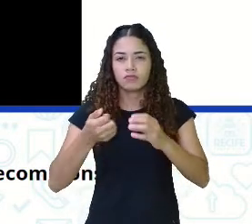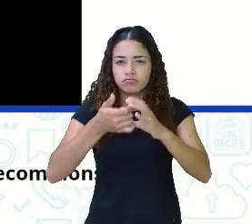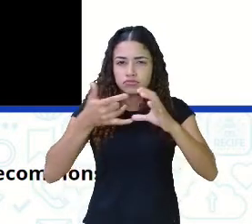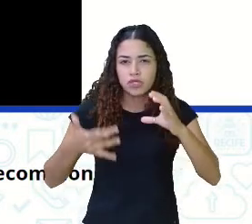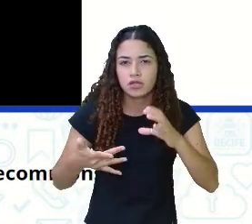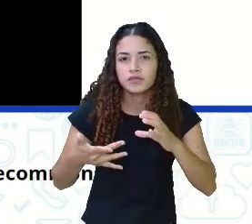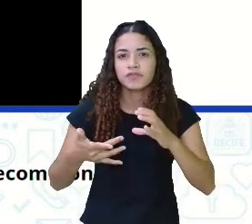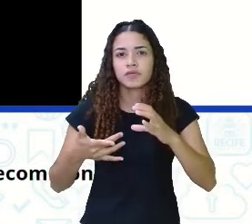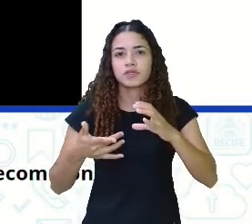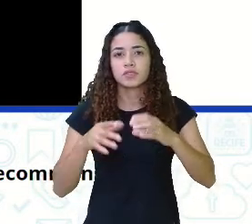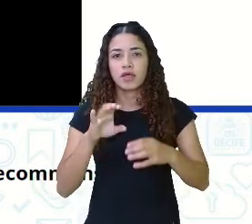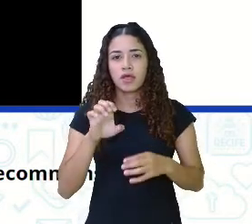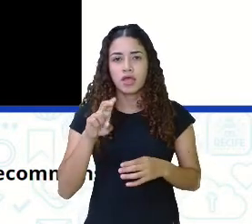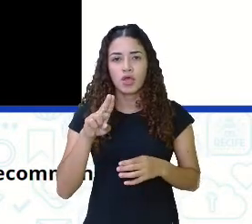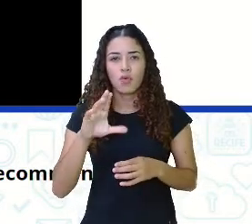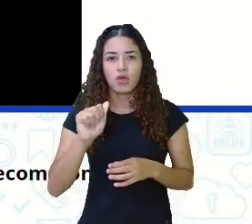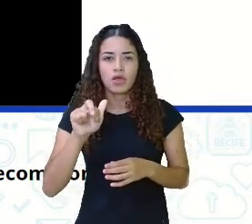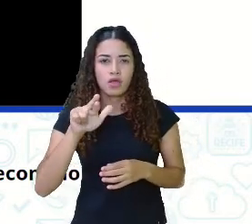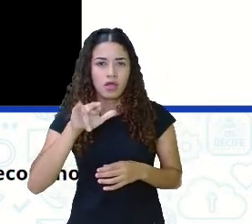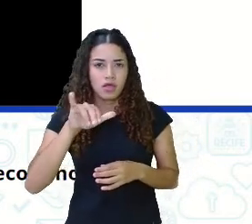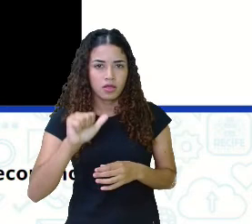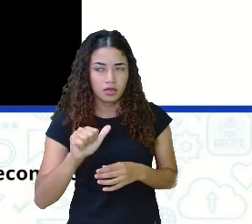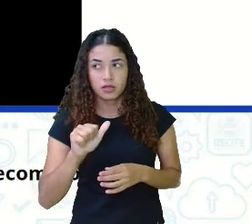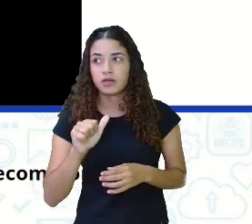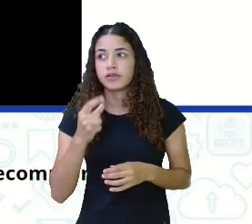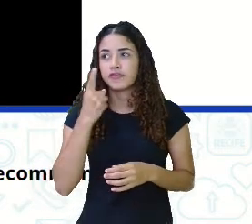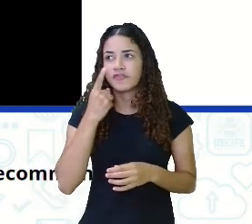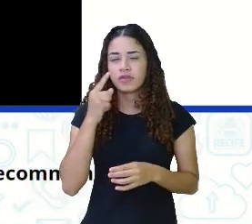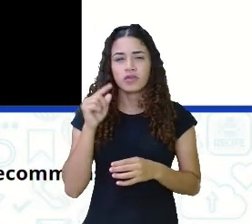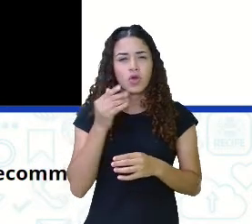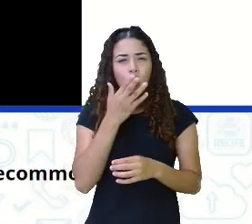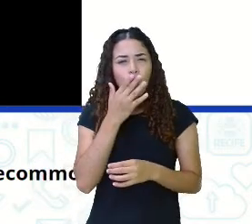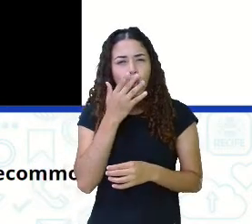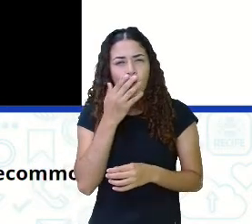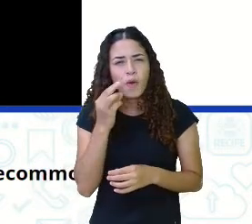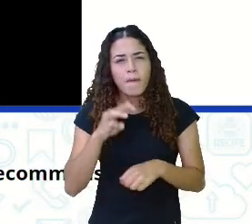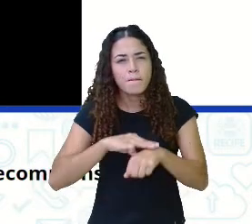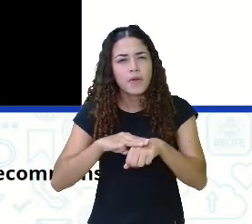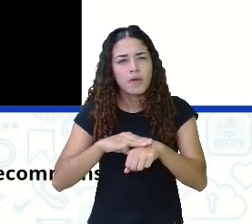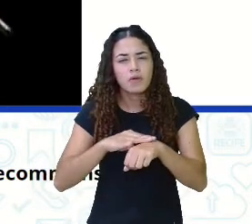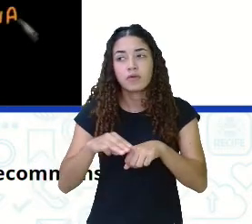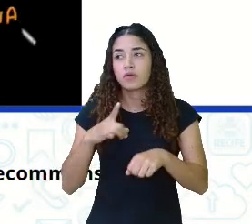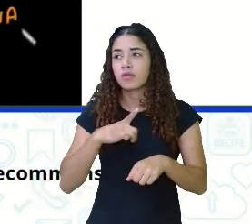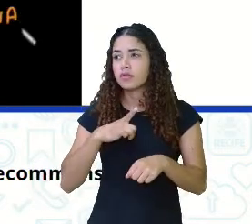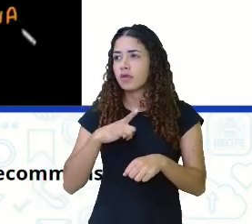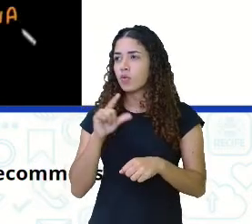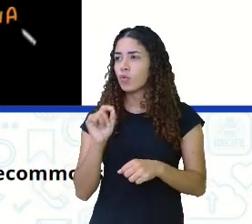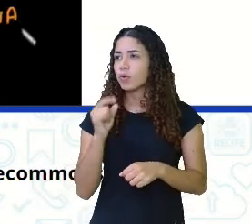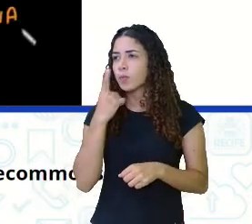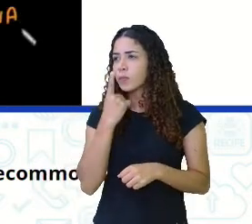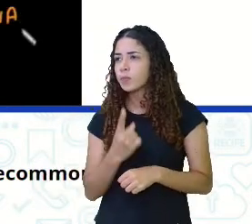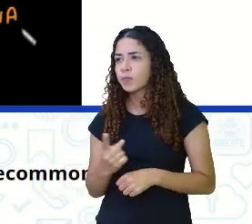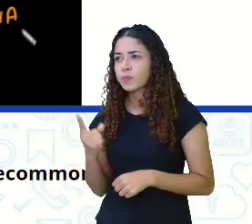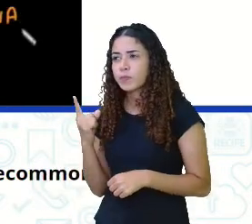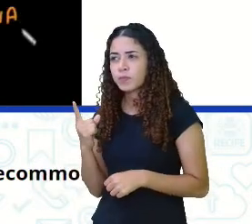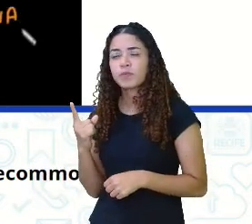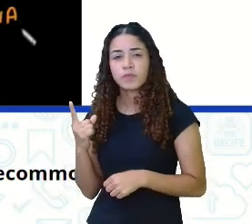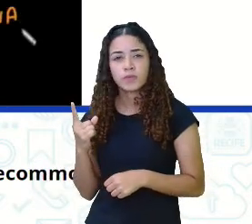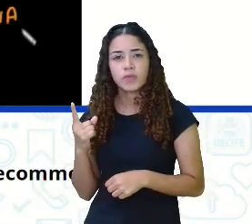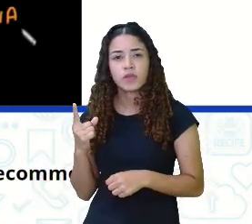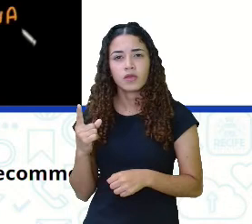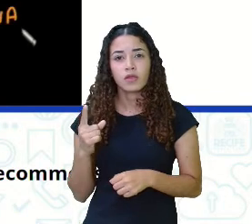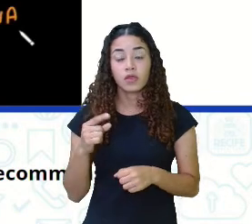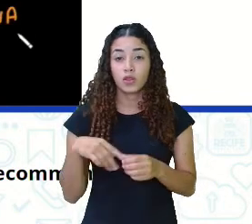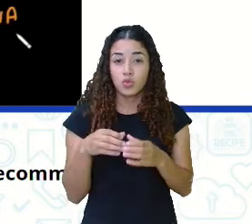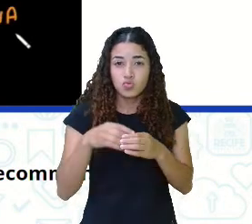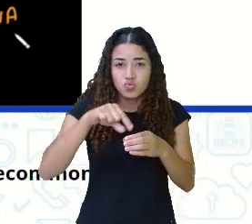como eucária, que é tudo isso que está nessa cor marrom, possuem organelas ligadas à membrana, que são coisas como o núcleo